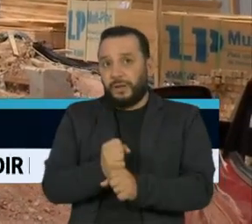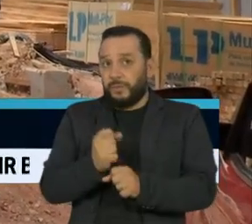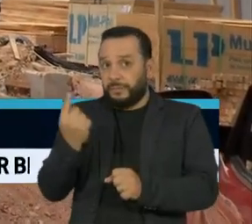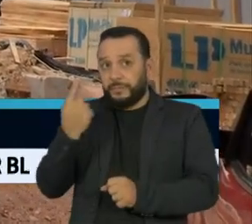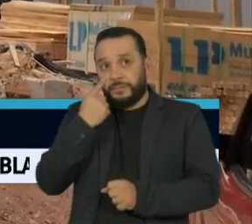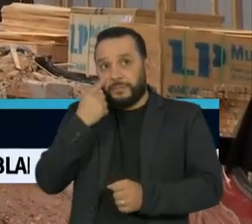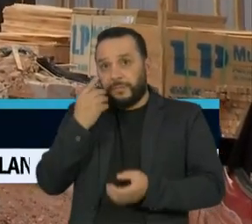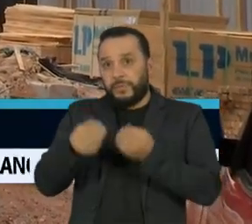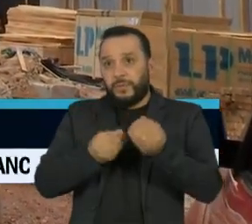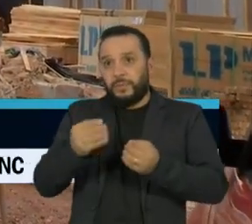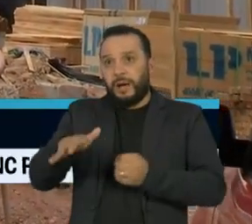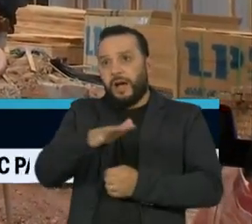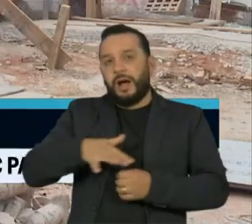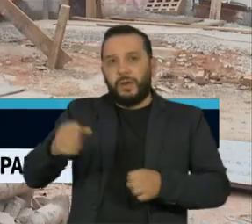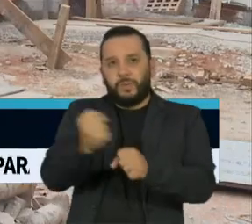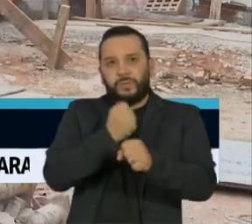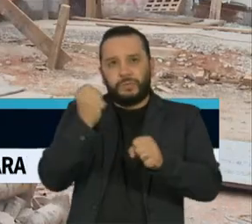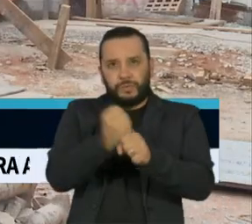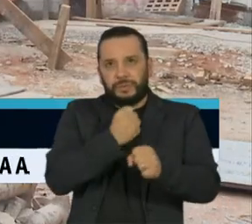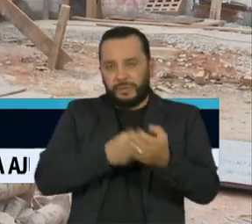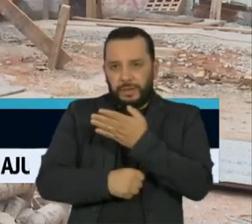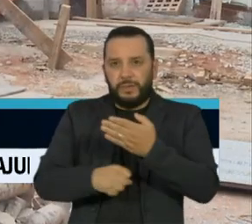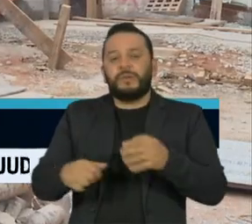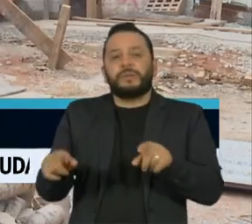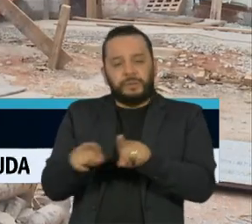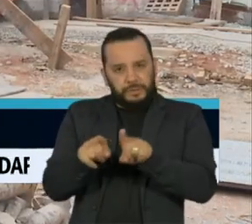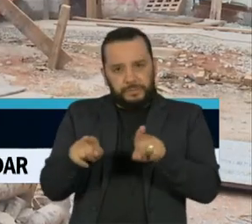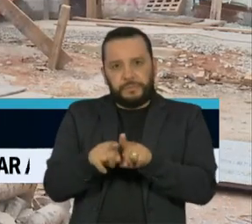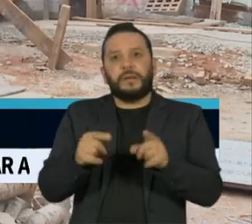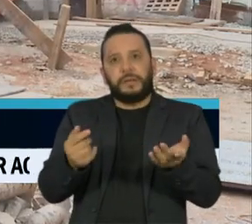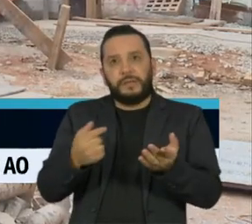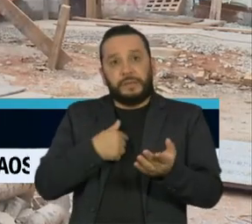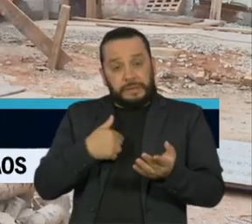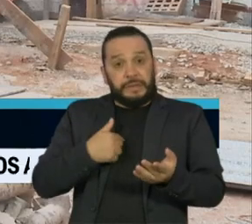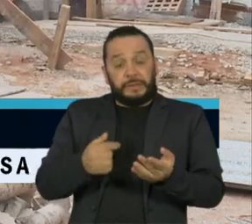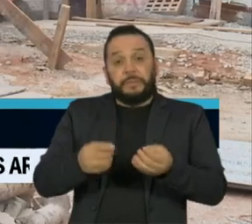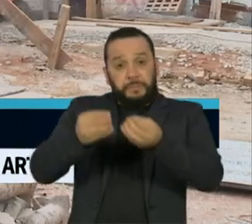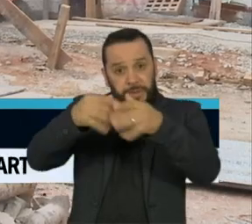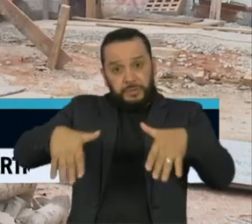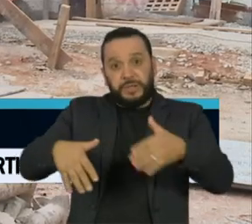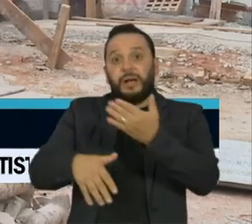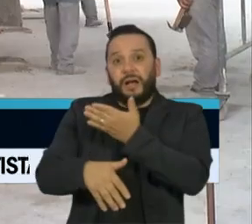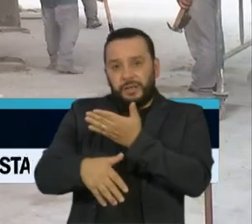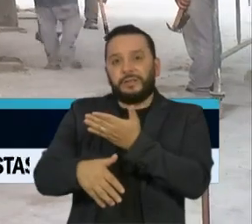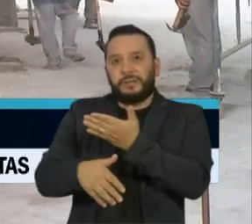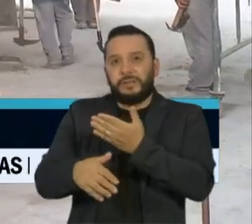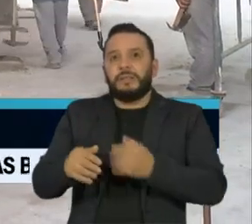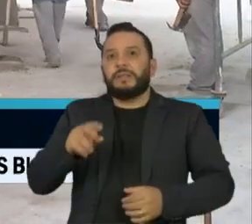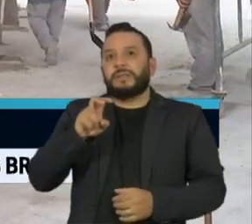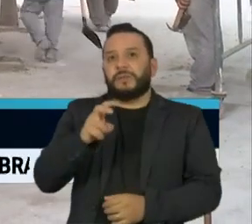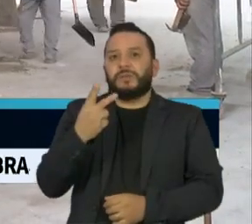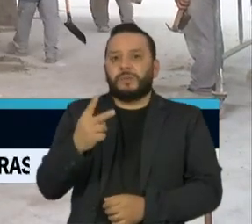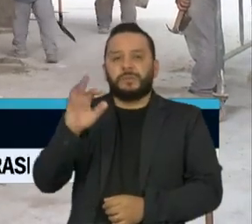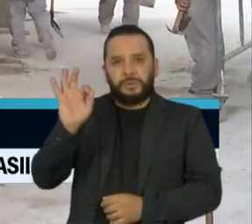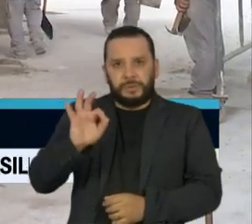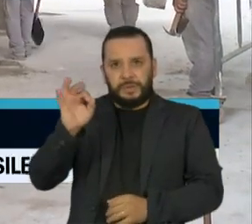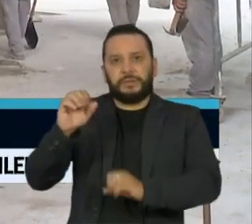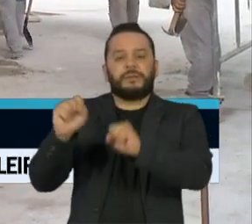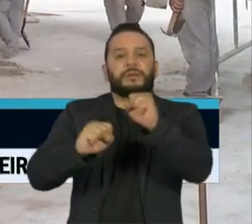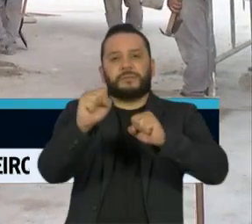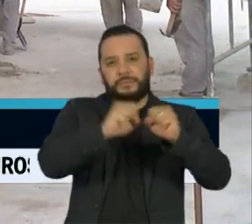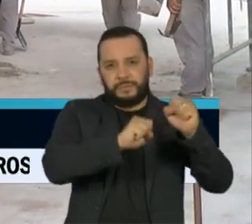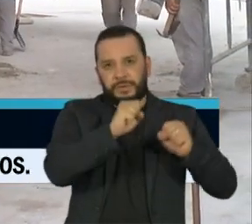ritmo da recuperação. Na indústria de materiais de construção, uma das mais atingidas pela crise, 52% das